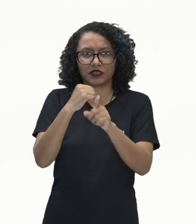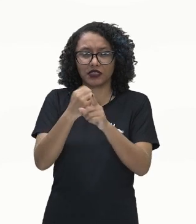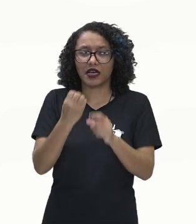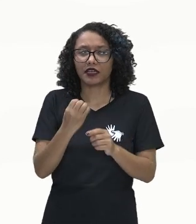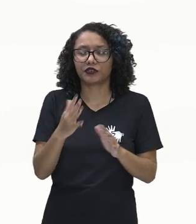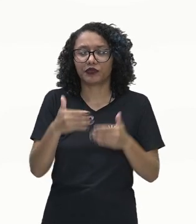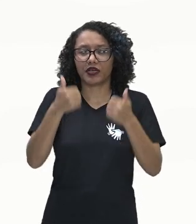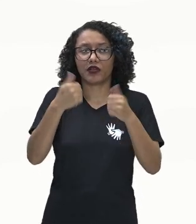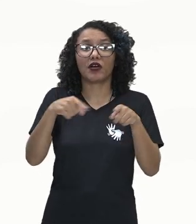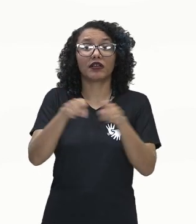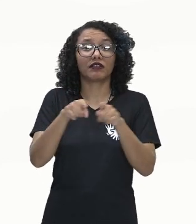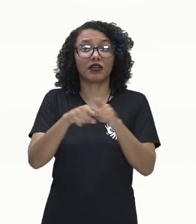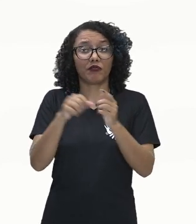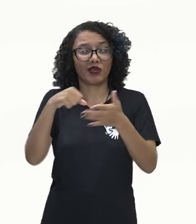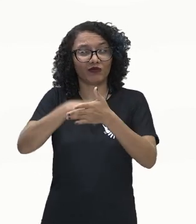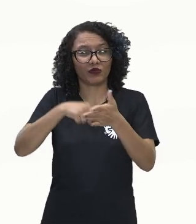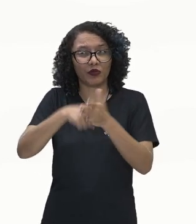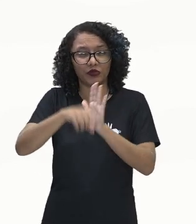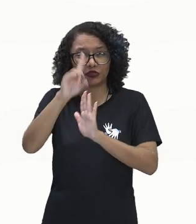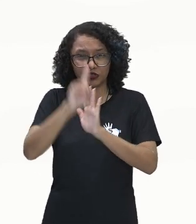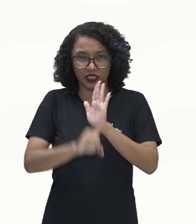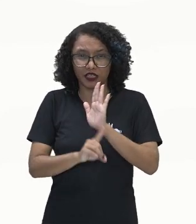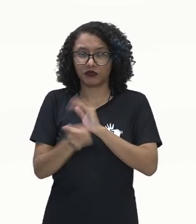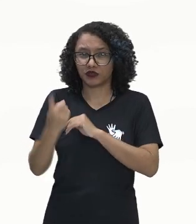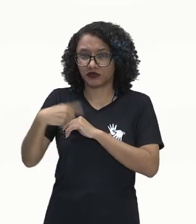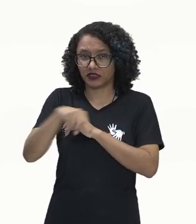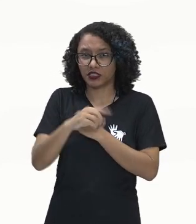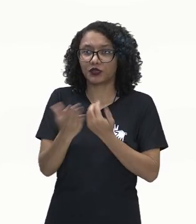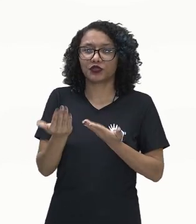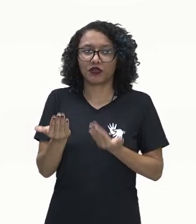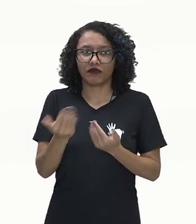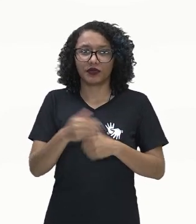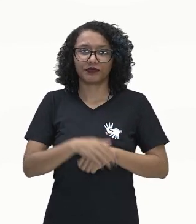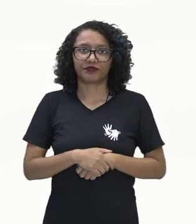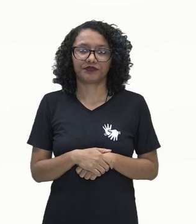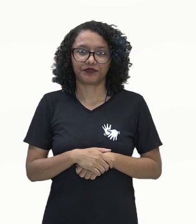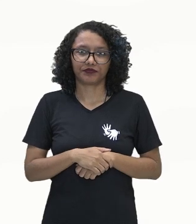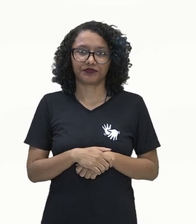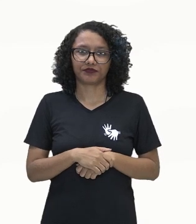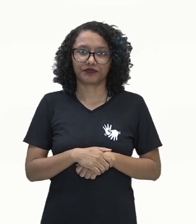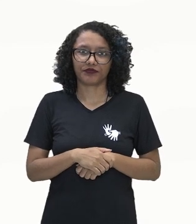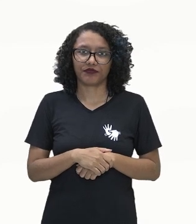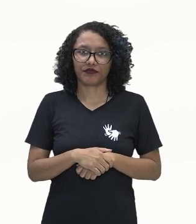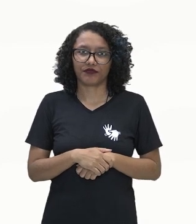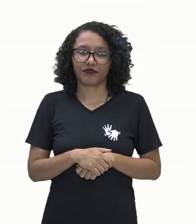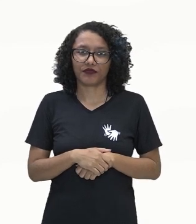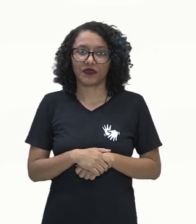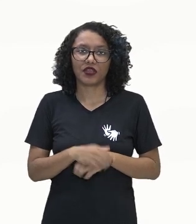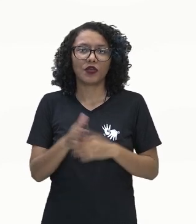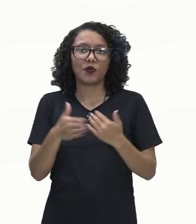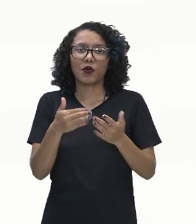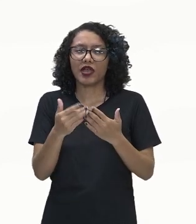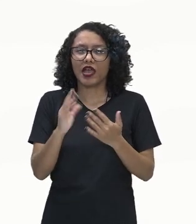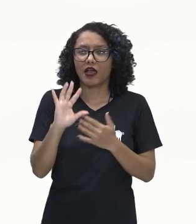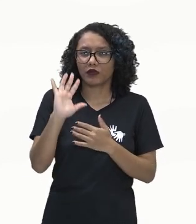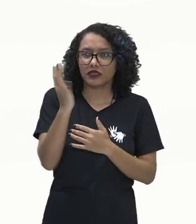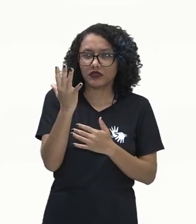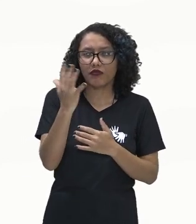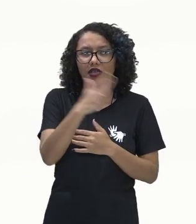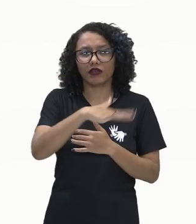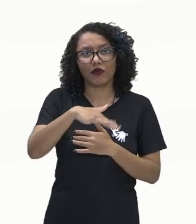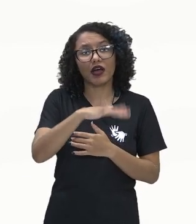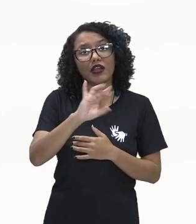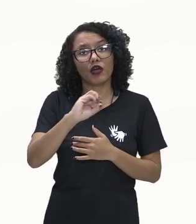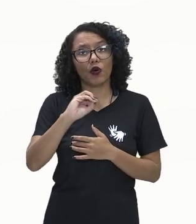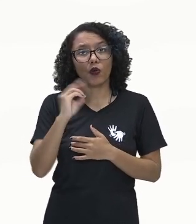direitos de vocês também, enquanto comunidade jovem, tá? Bem, se destaca ali em qualquer acontecimento, área ou